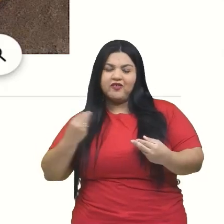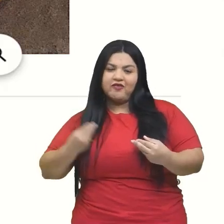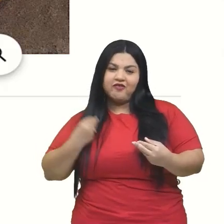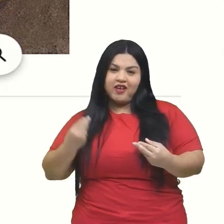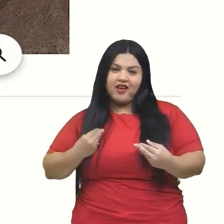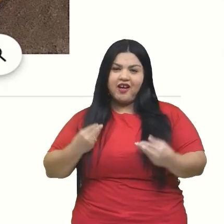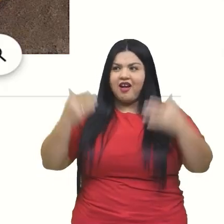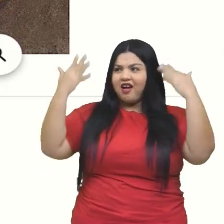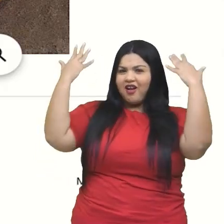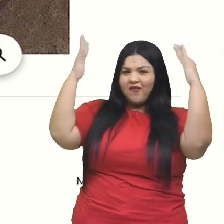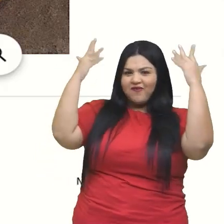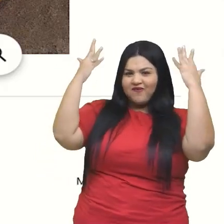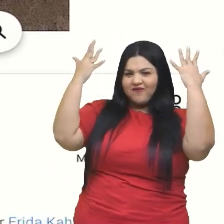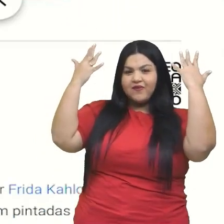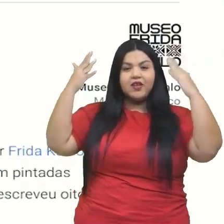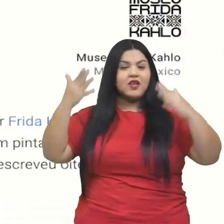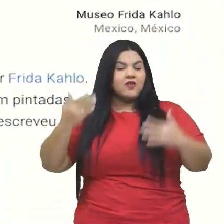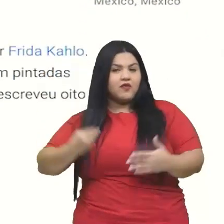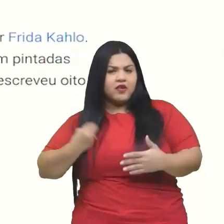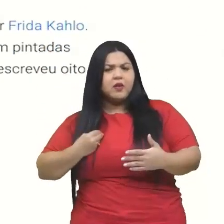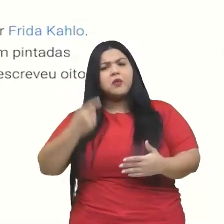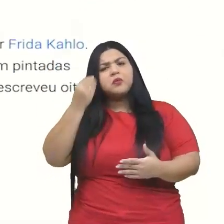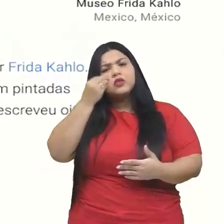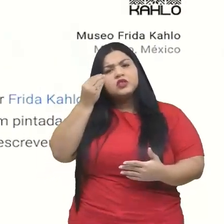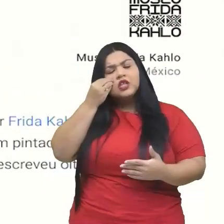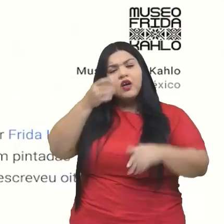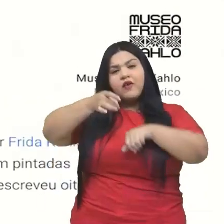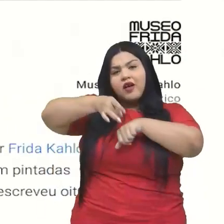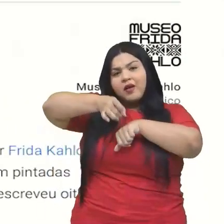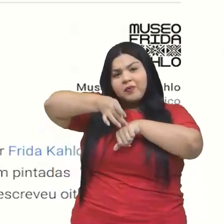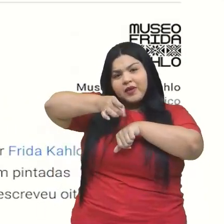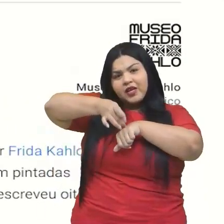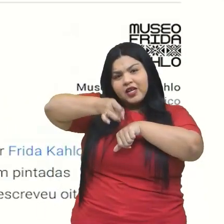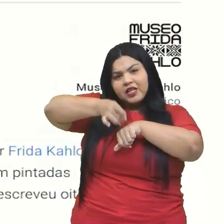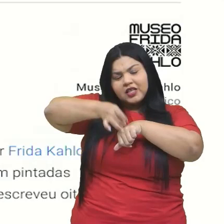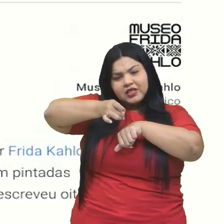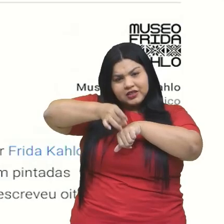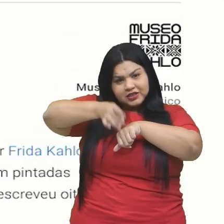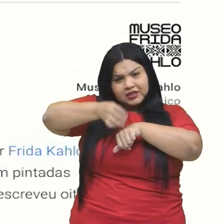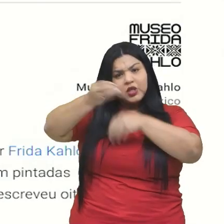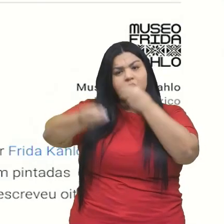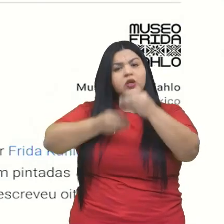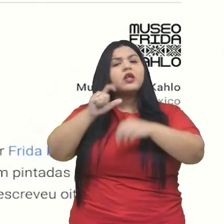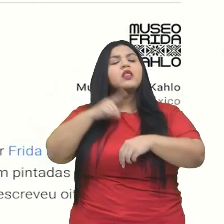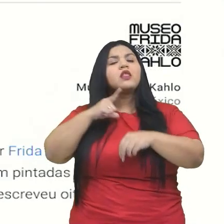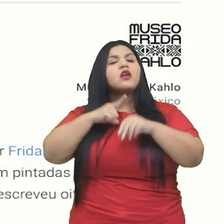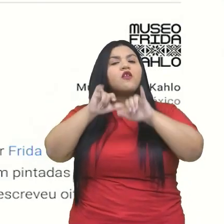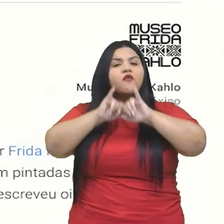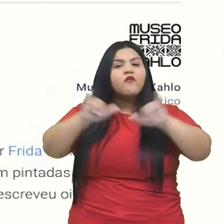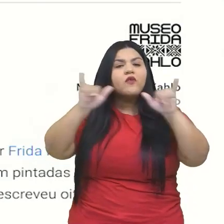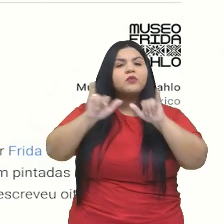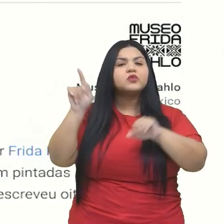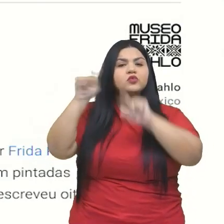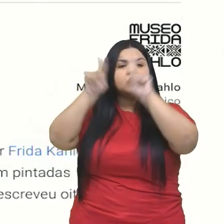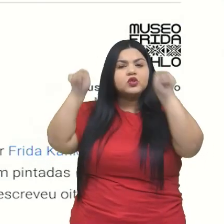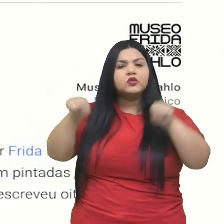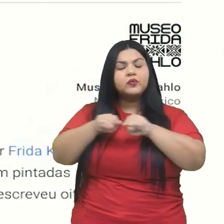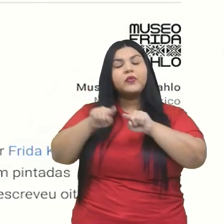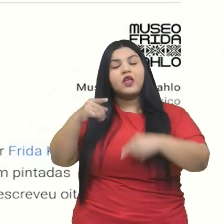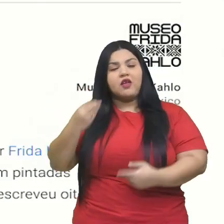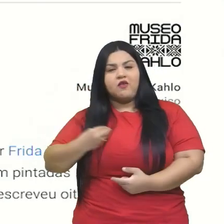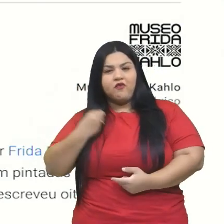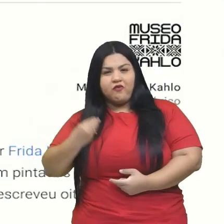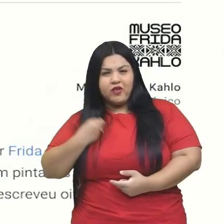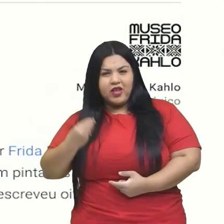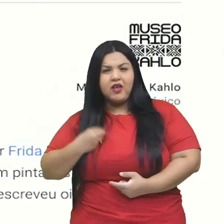essas imagens das melancias e vamos ver o que temos de informação sobre esse quadro. Olha só. Viva la Vida é uma